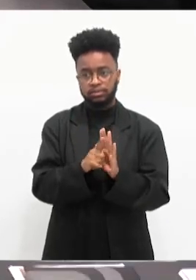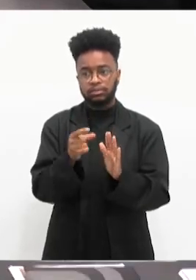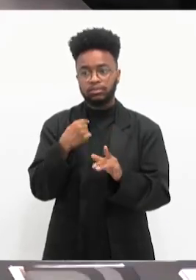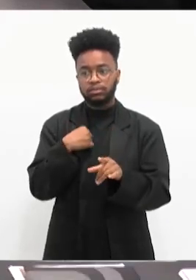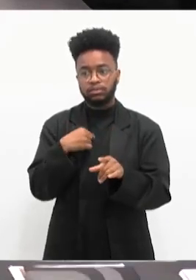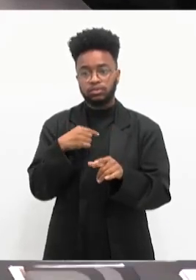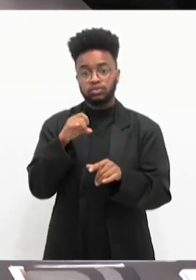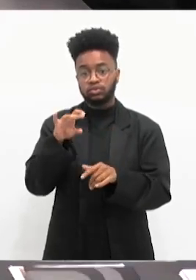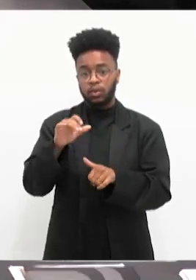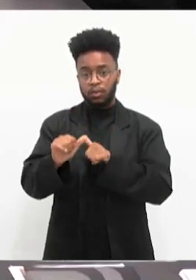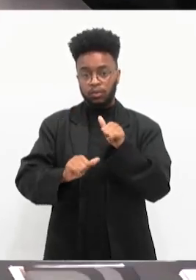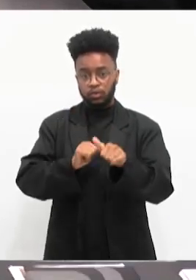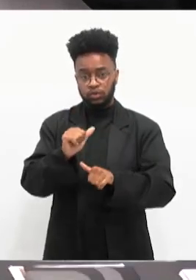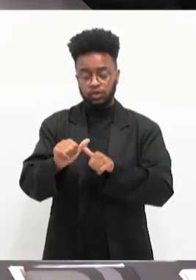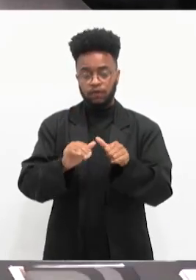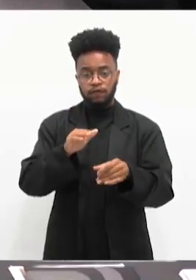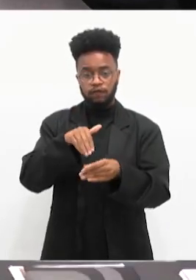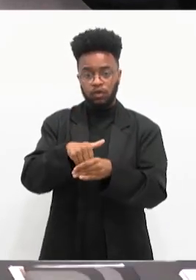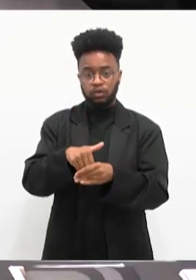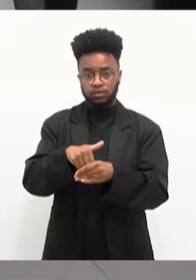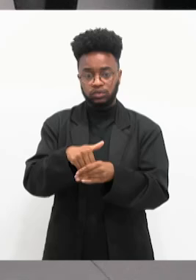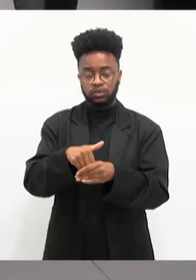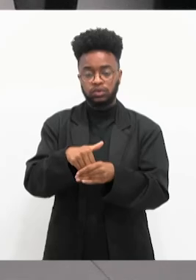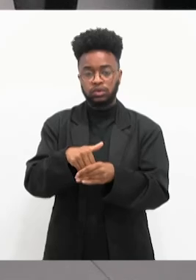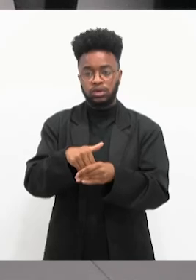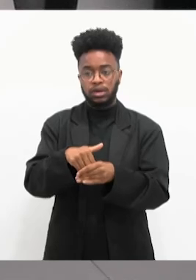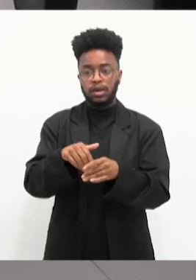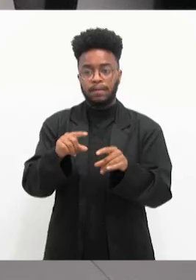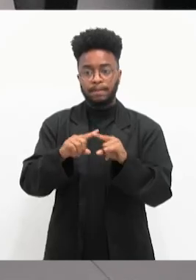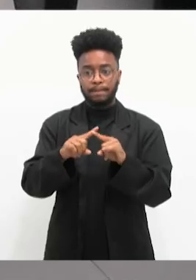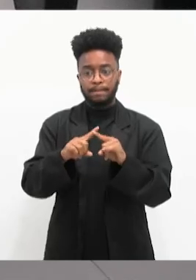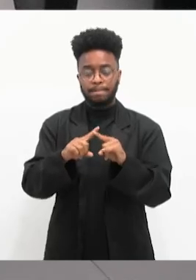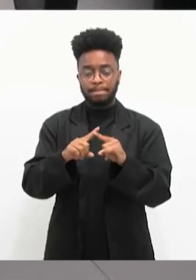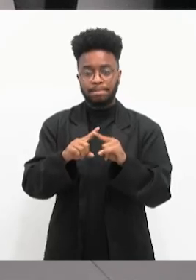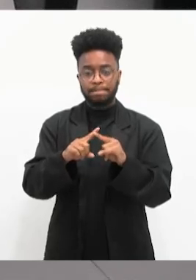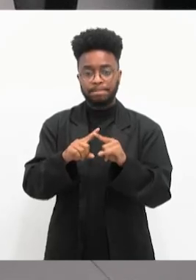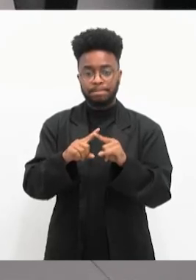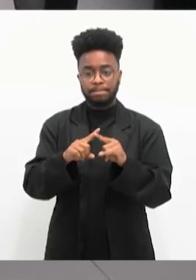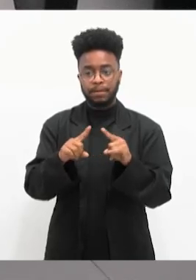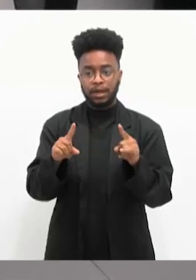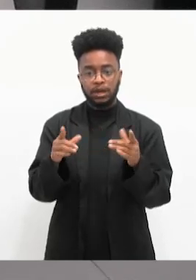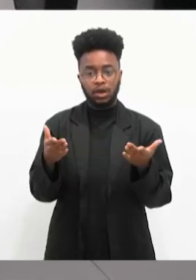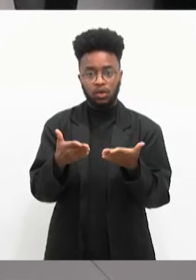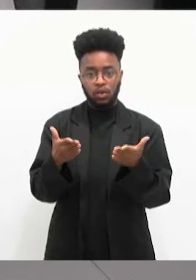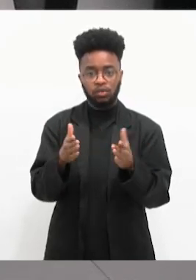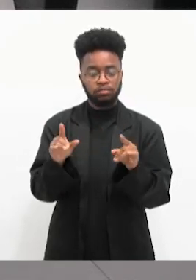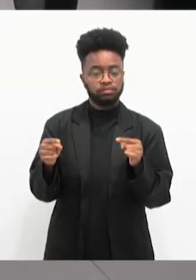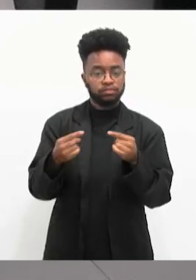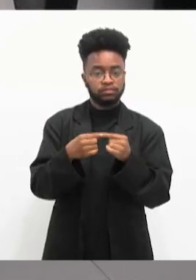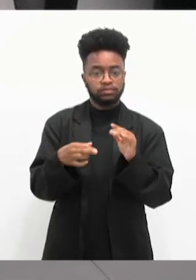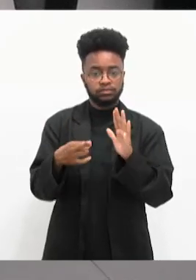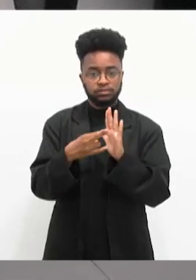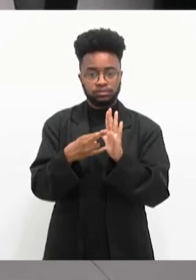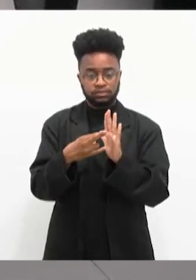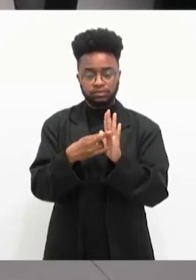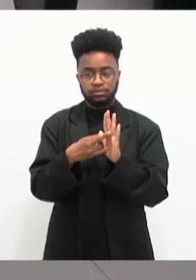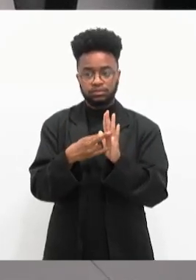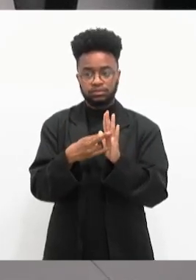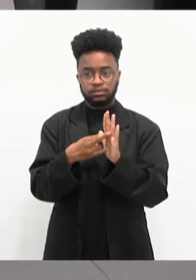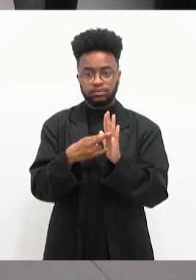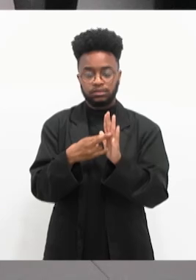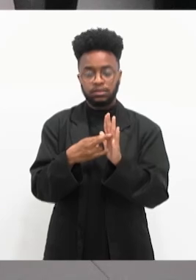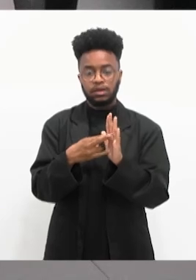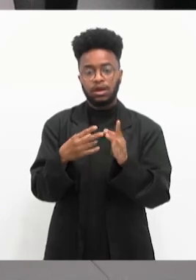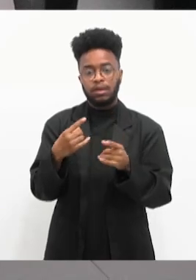meu voto divergente, não mais pela inconstitucionalidade, pelo princípio da livre iniciativa, mas baseado no nosso próprio regimento interno, que